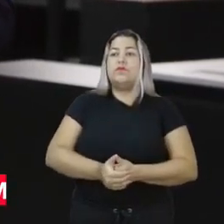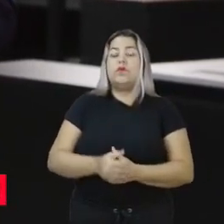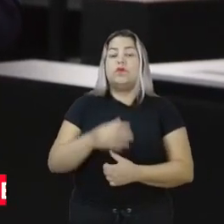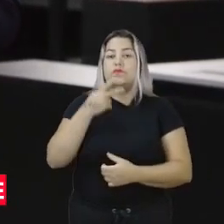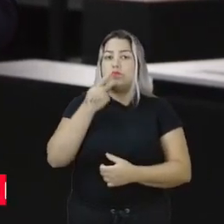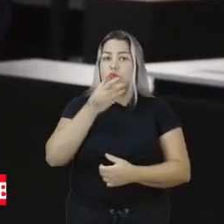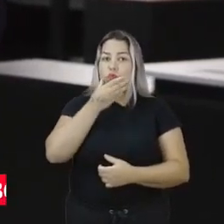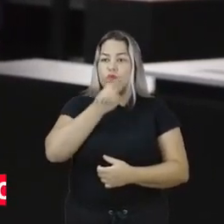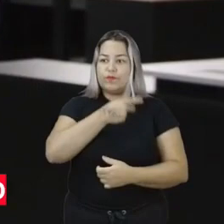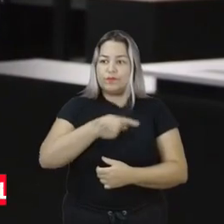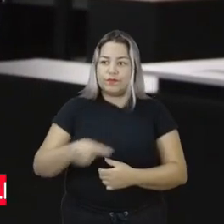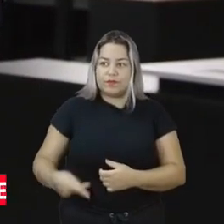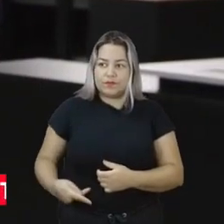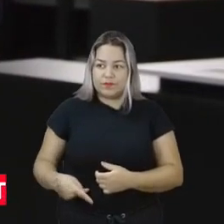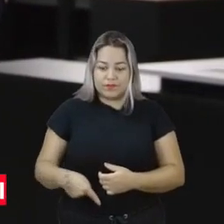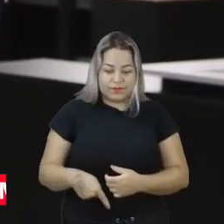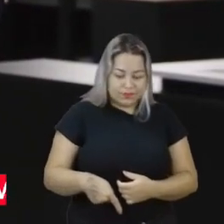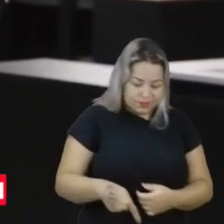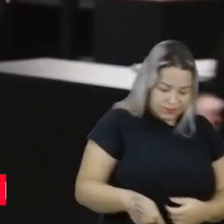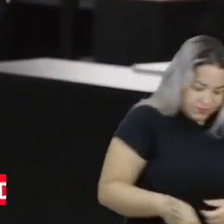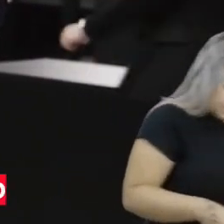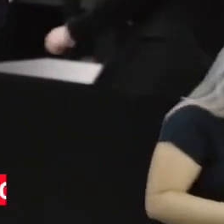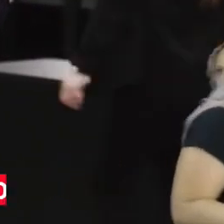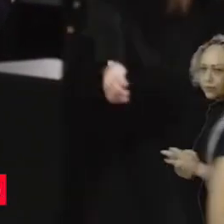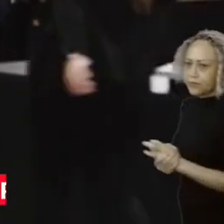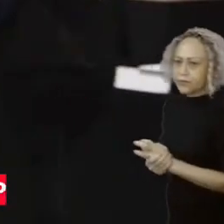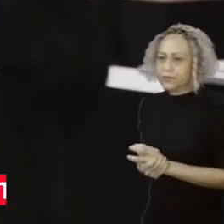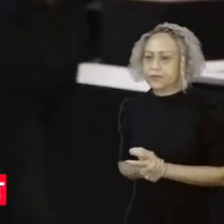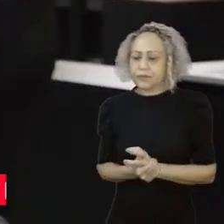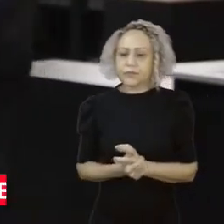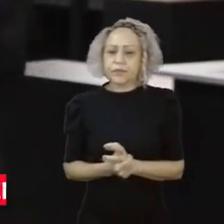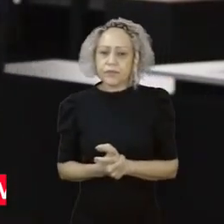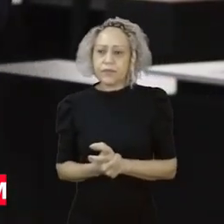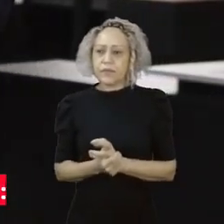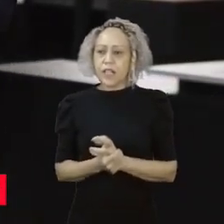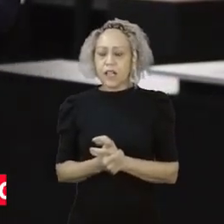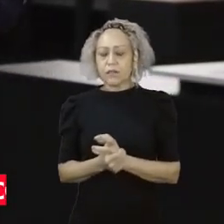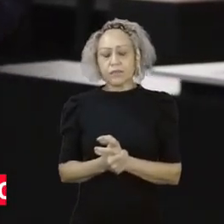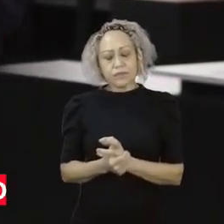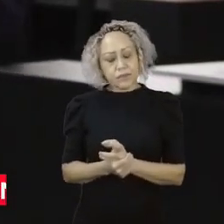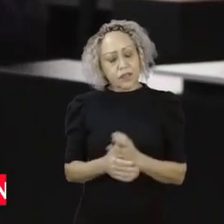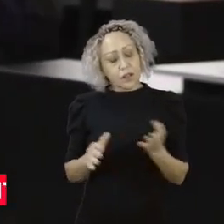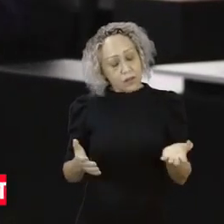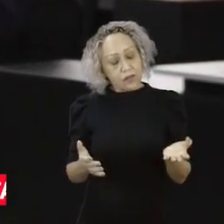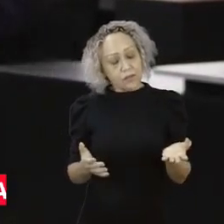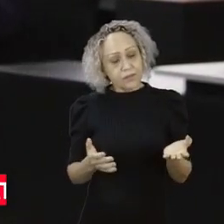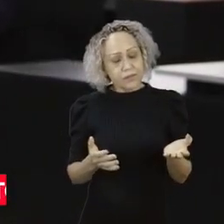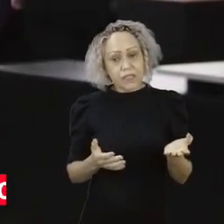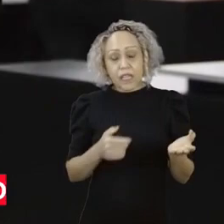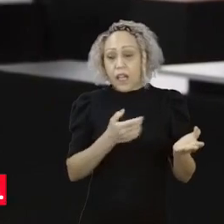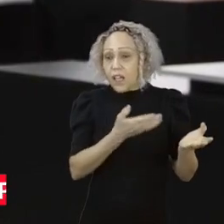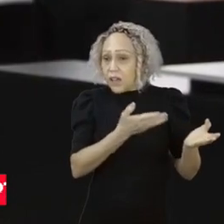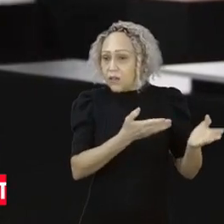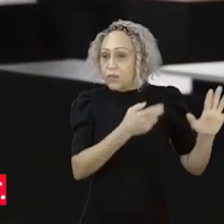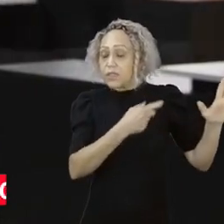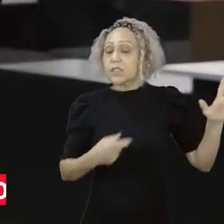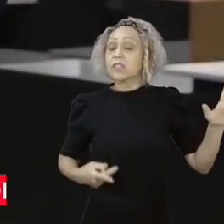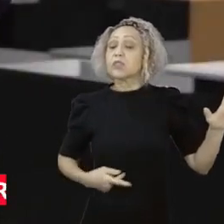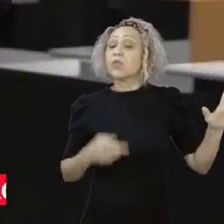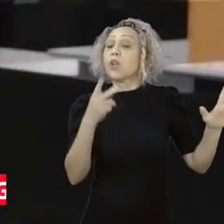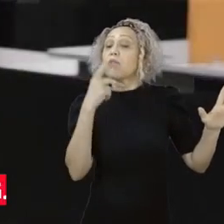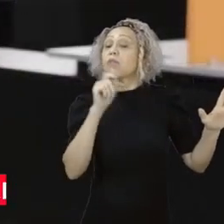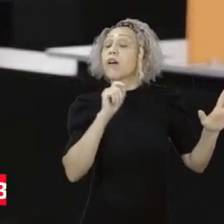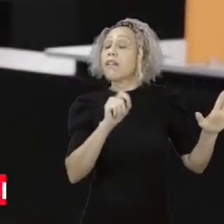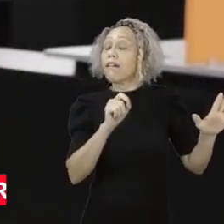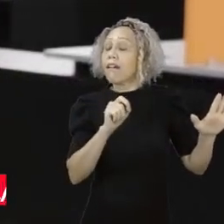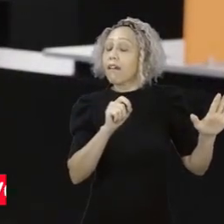o nosso presidente Lula, trata-se de colocar o pobre no orçamento e o rico no imposto de renda,